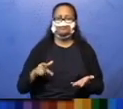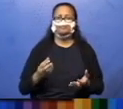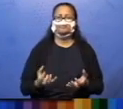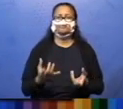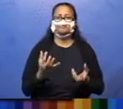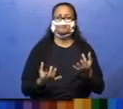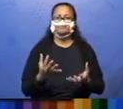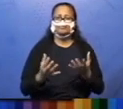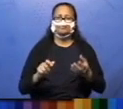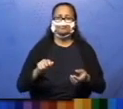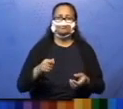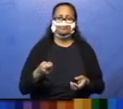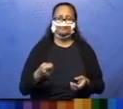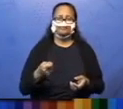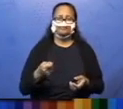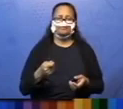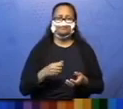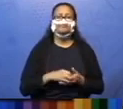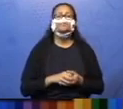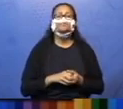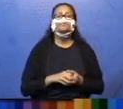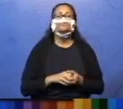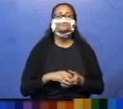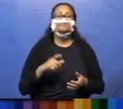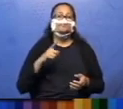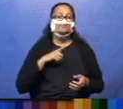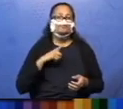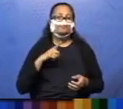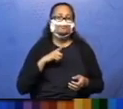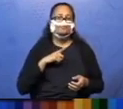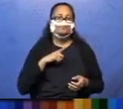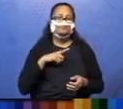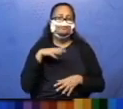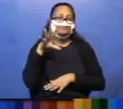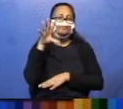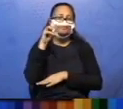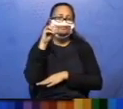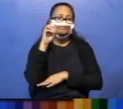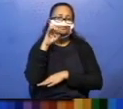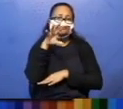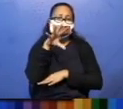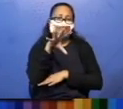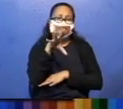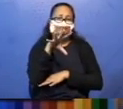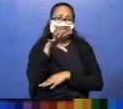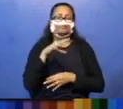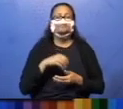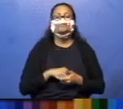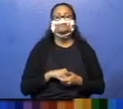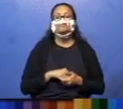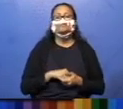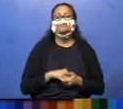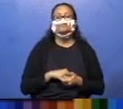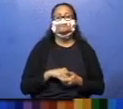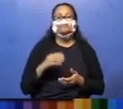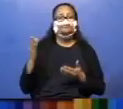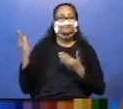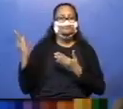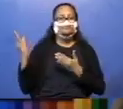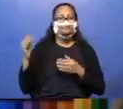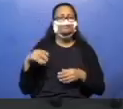Fogões. Dragões. Fogões rima com dragões. Agora, a gente tem que achar outras palavras.